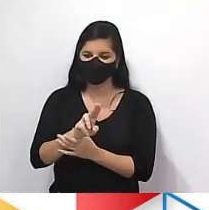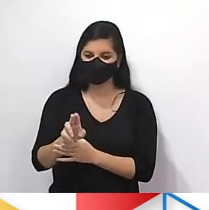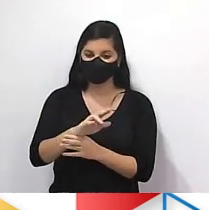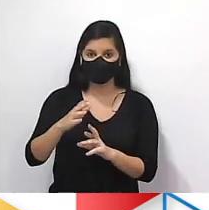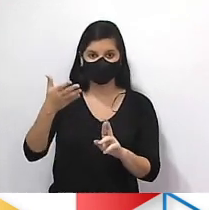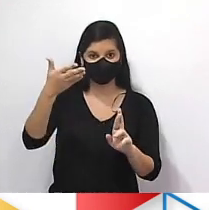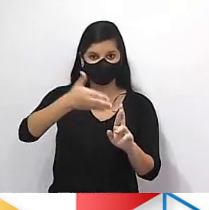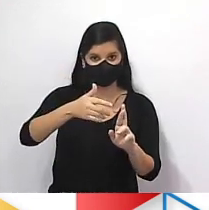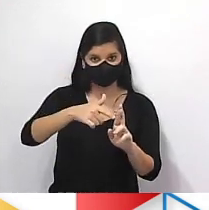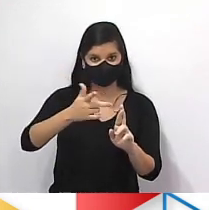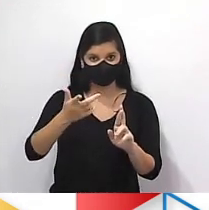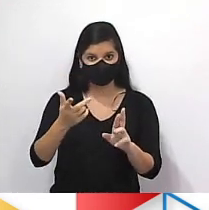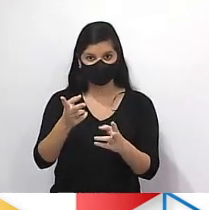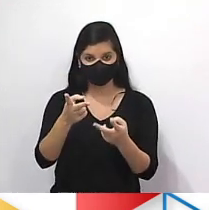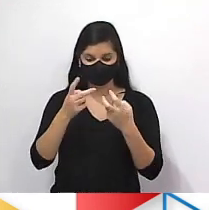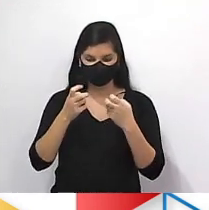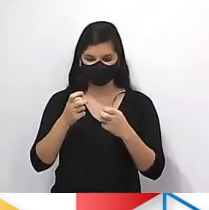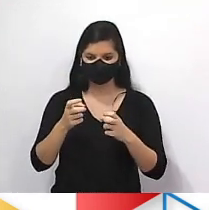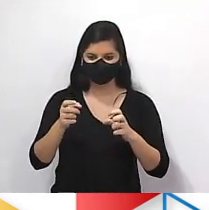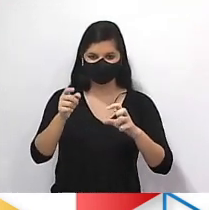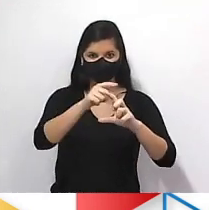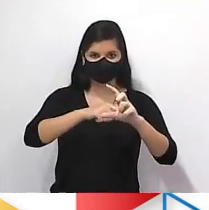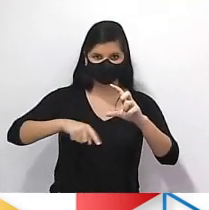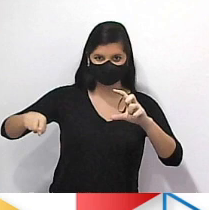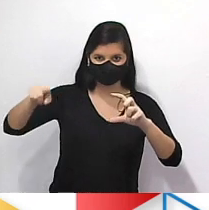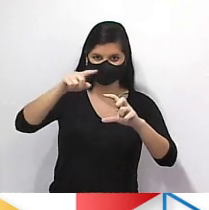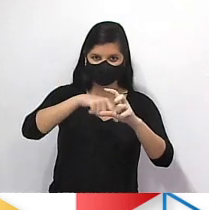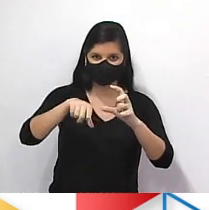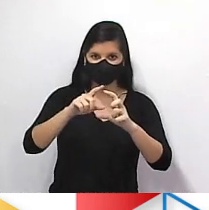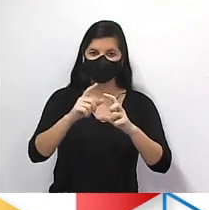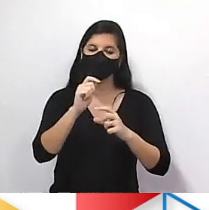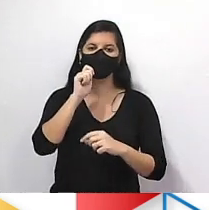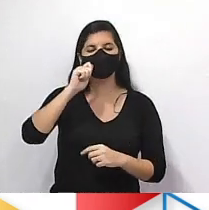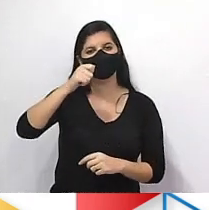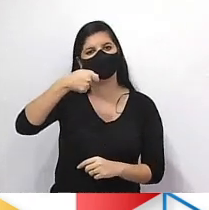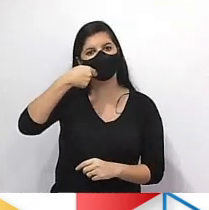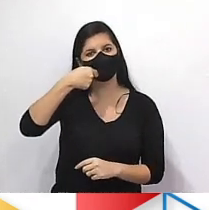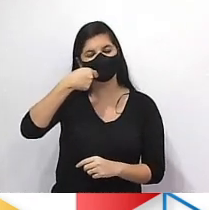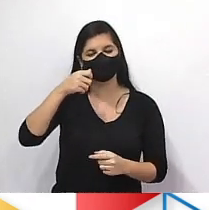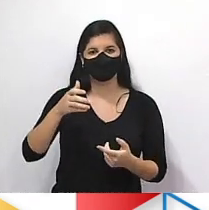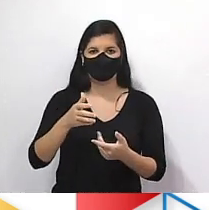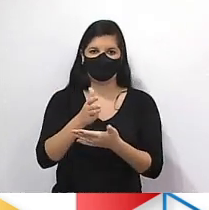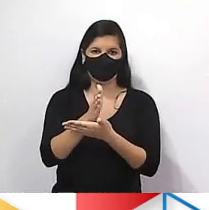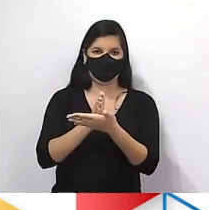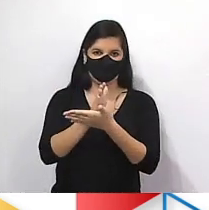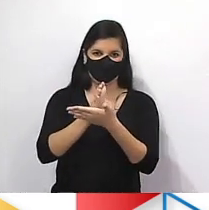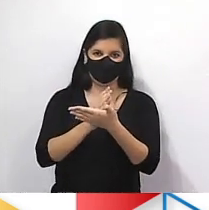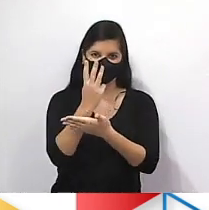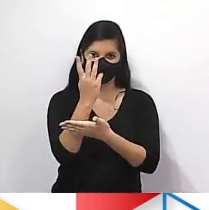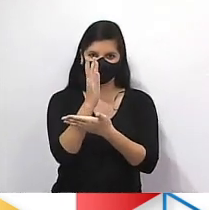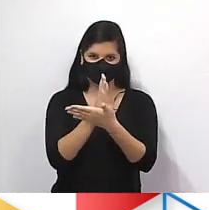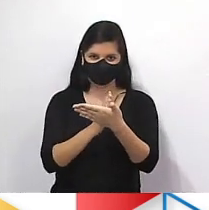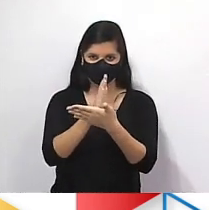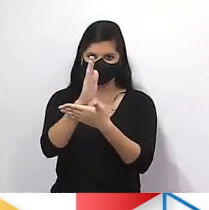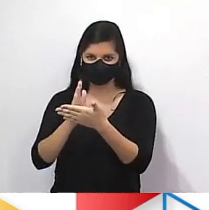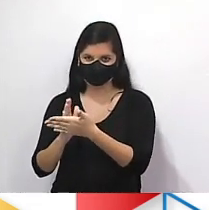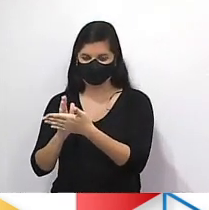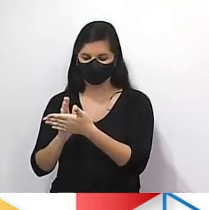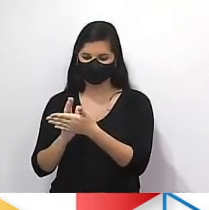referência aí, ó, que você está vendo no teu slide, ó. Isso aí é o desenho de um pão dividido em 3 pedaços, tá